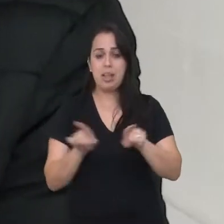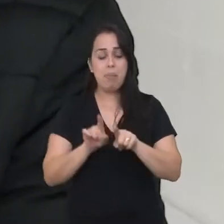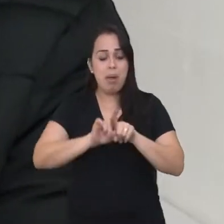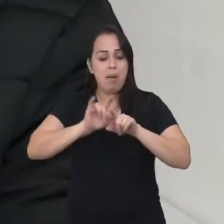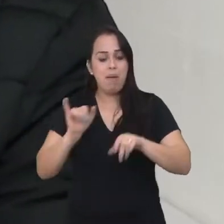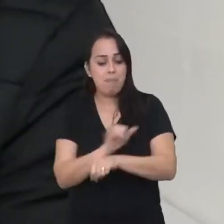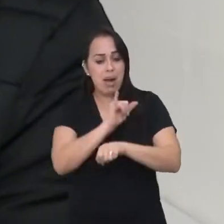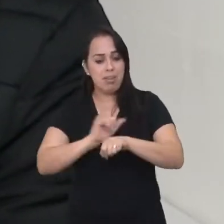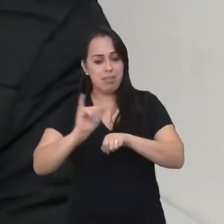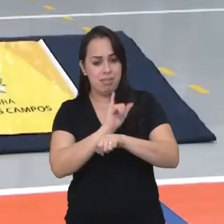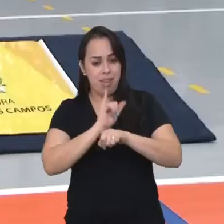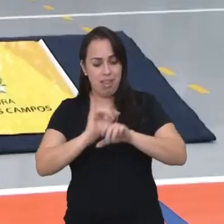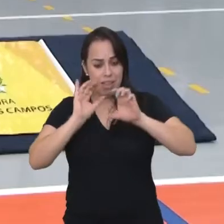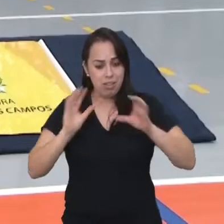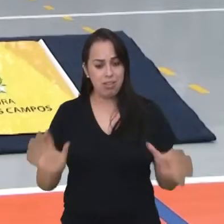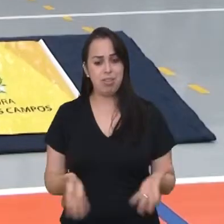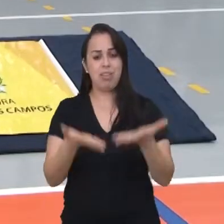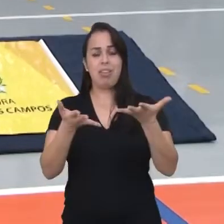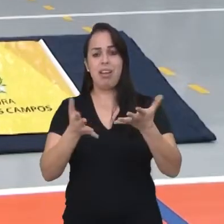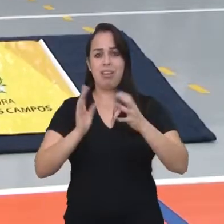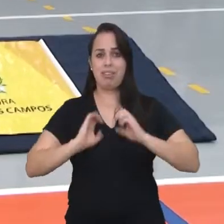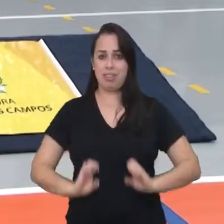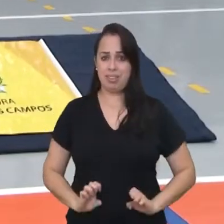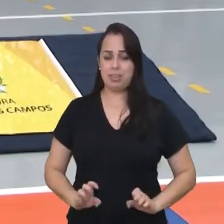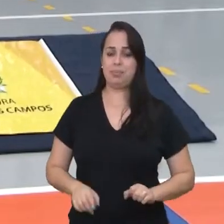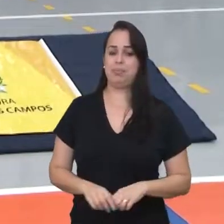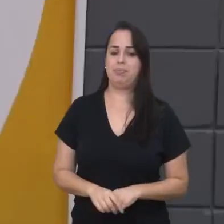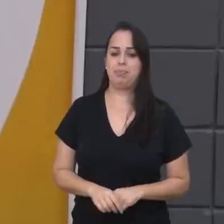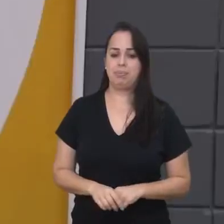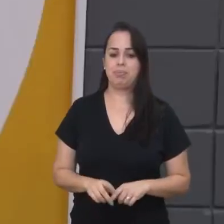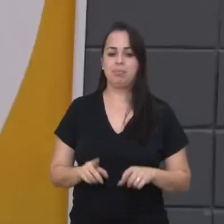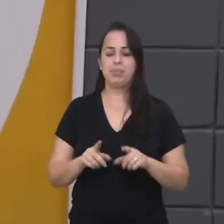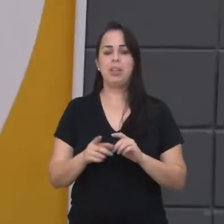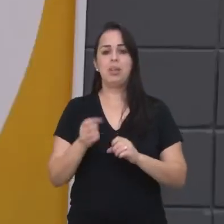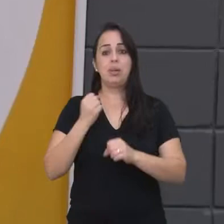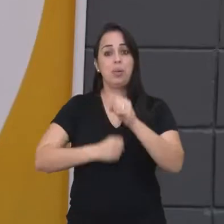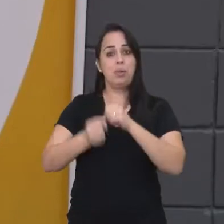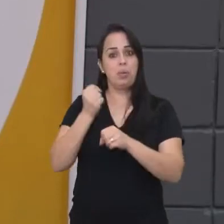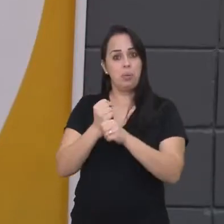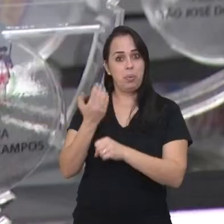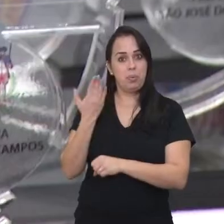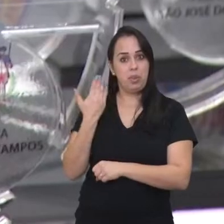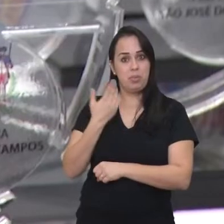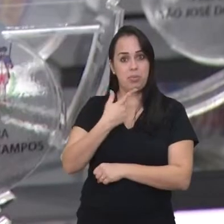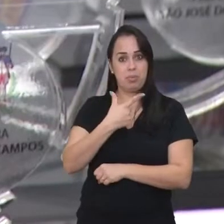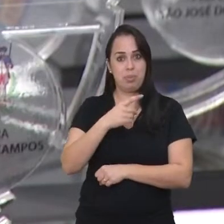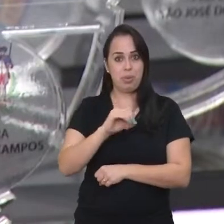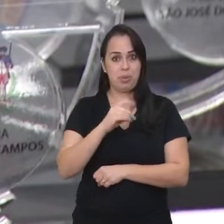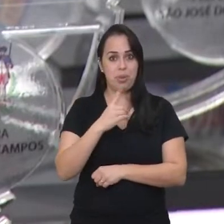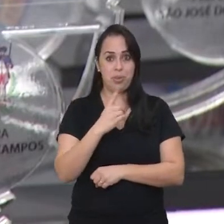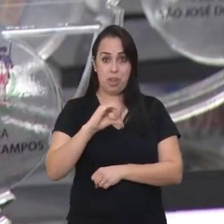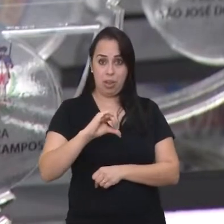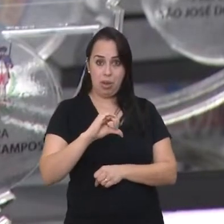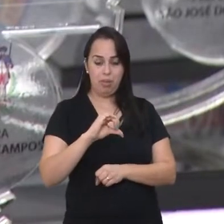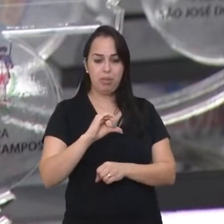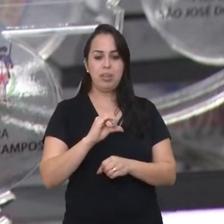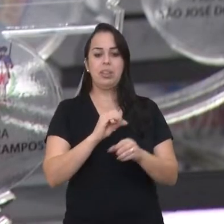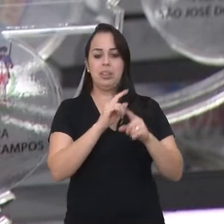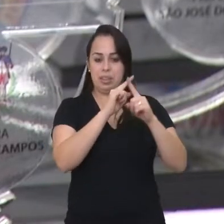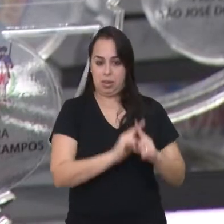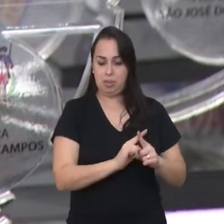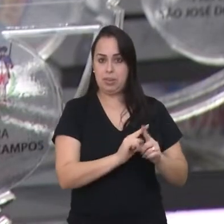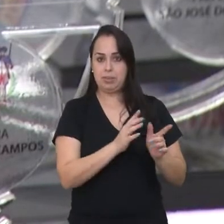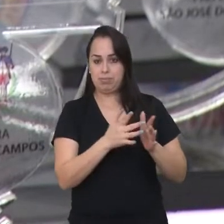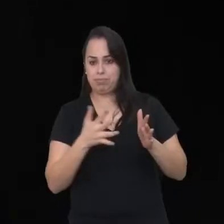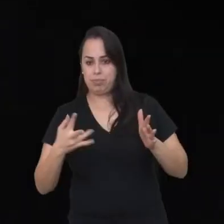de formação do cidadão. A última edição dos Jogos Escolares aconteceu em 2019. Foram 2 anos sem um evento por conta